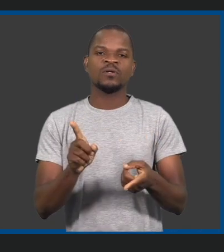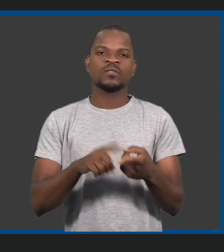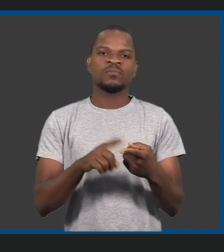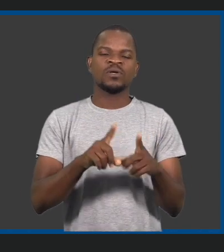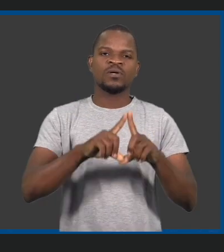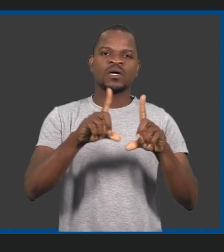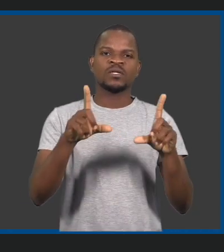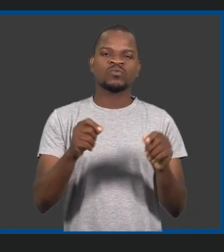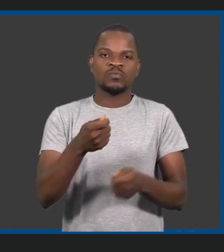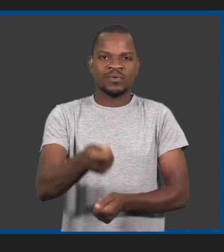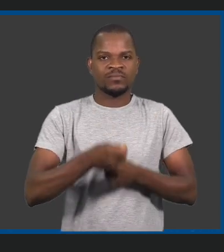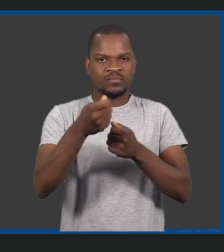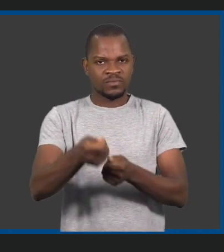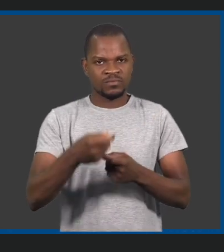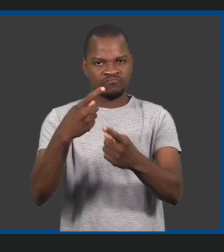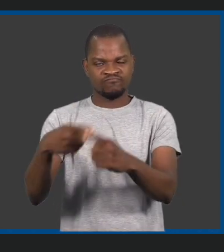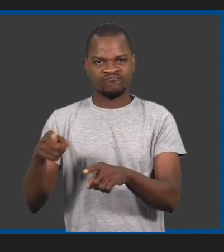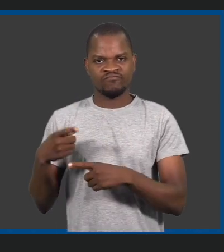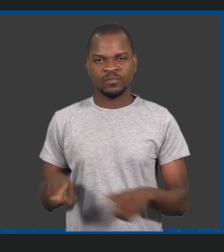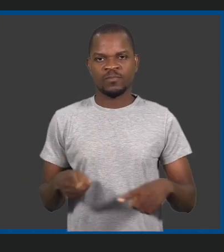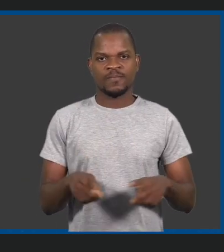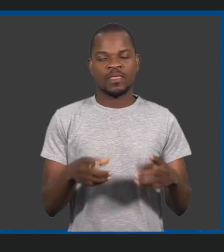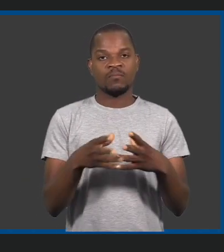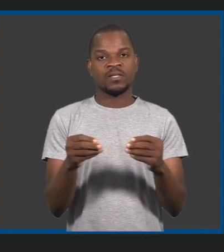cadernos escolares, na verdade, kit escolar completo,